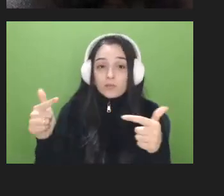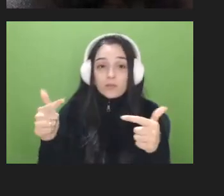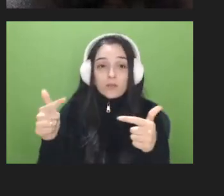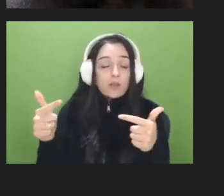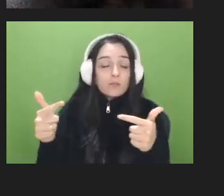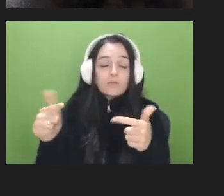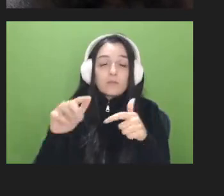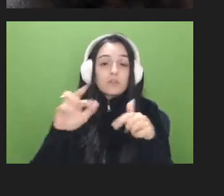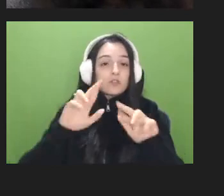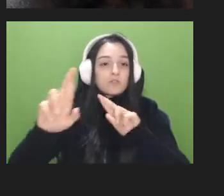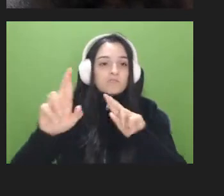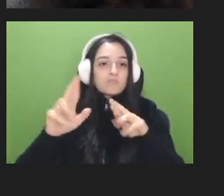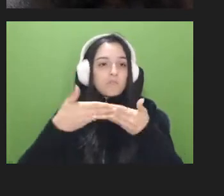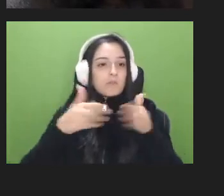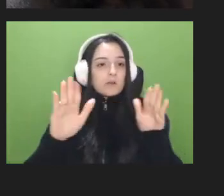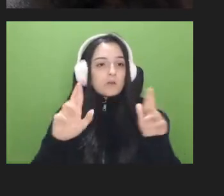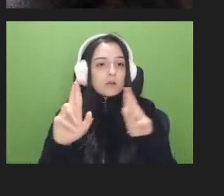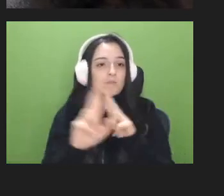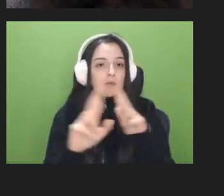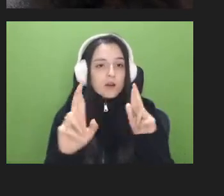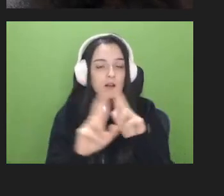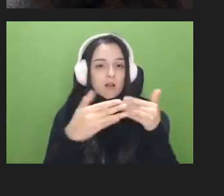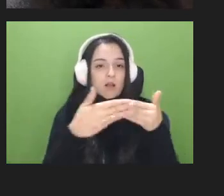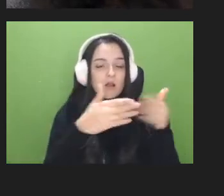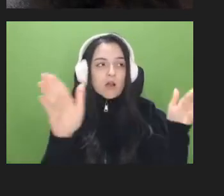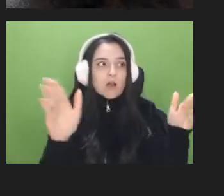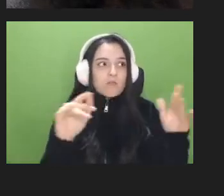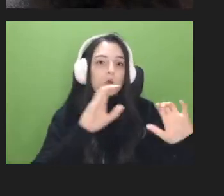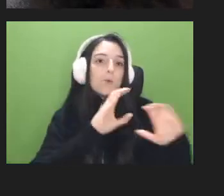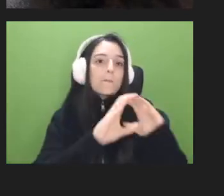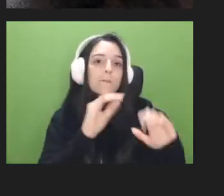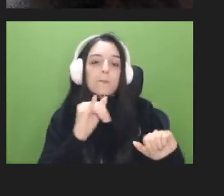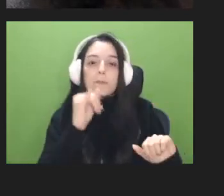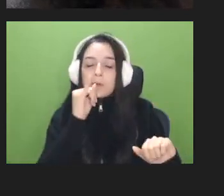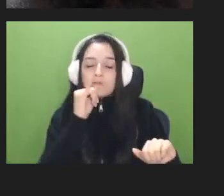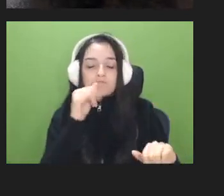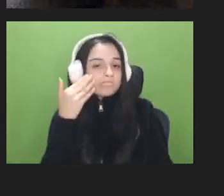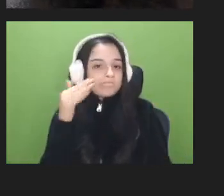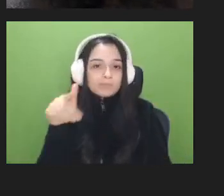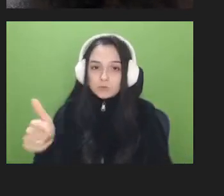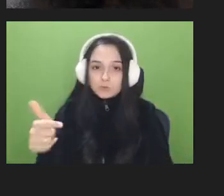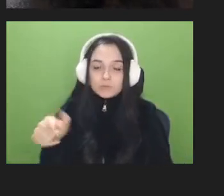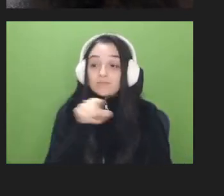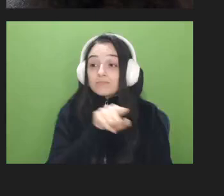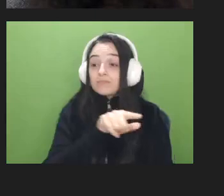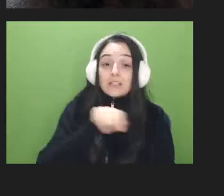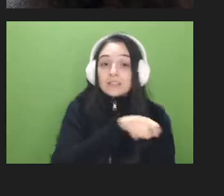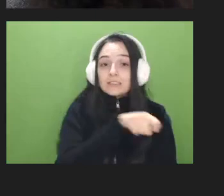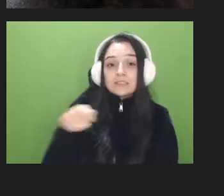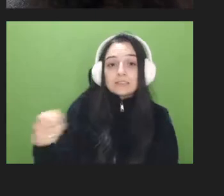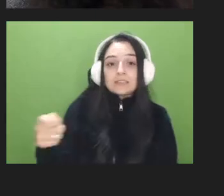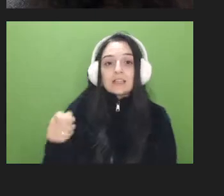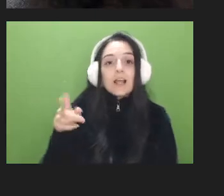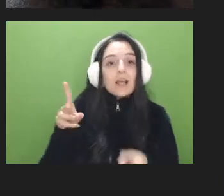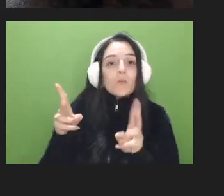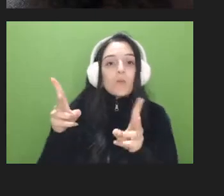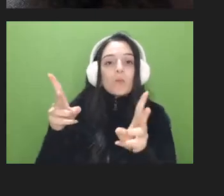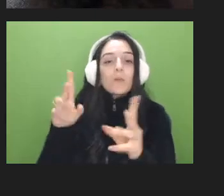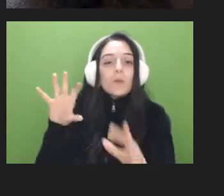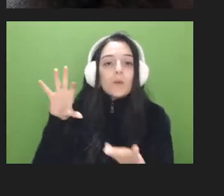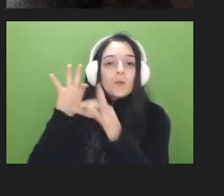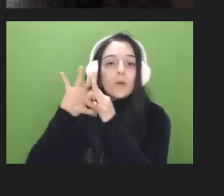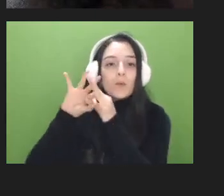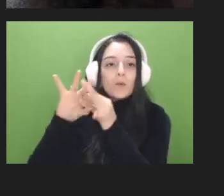comunicação, pode ser compreendido como uma continuidade reinventada de uma lógica de controle e de